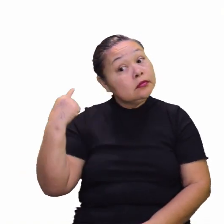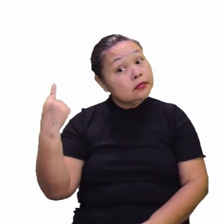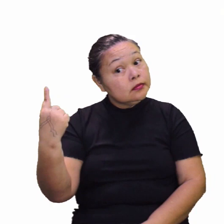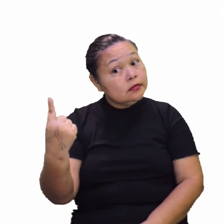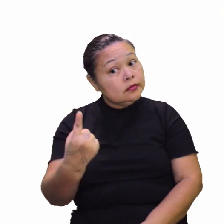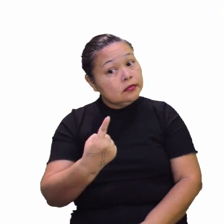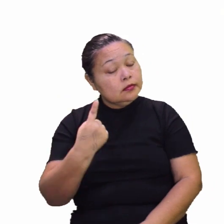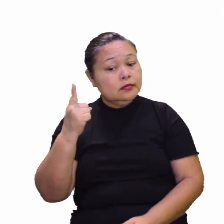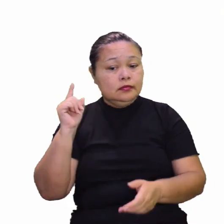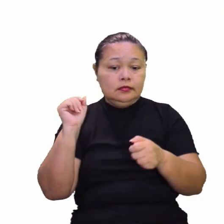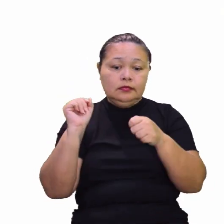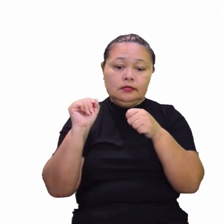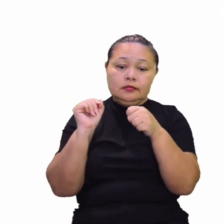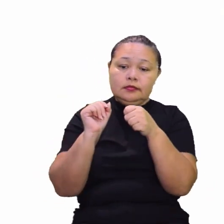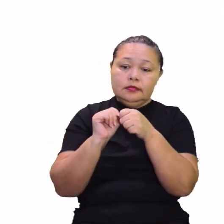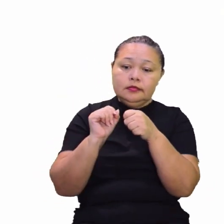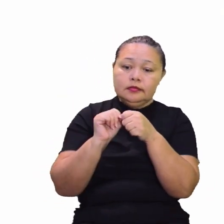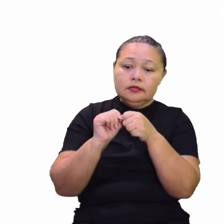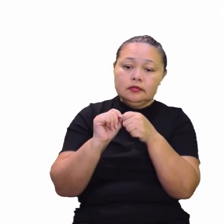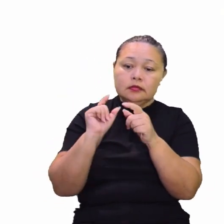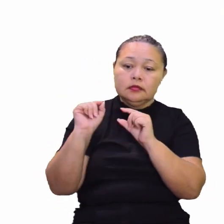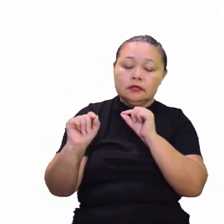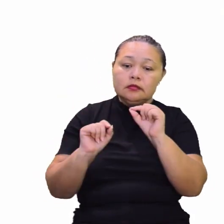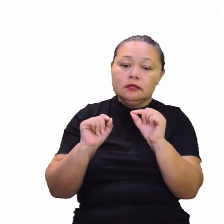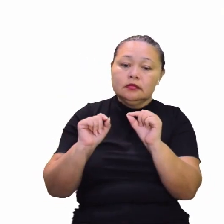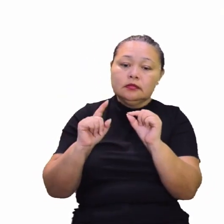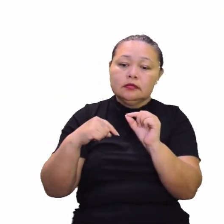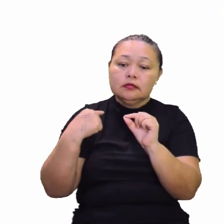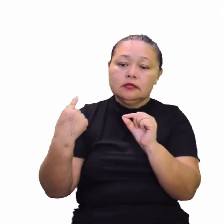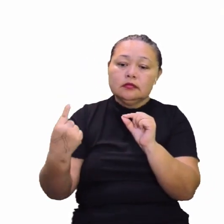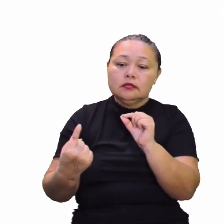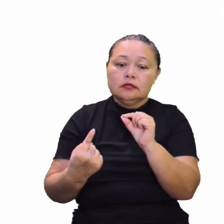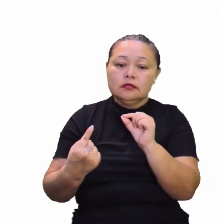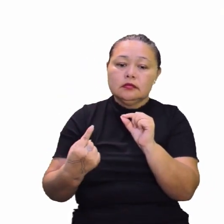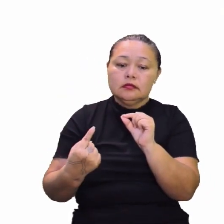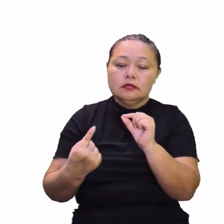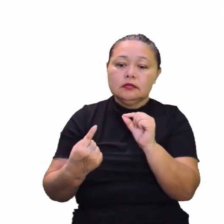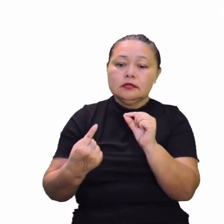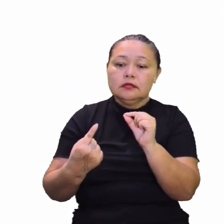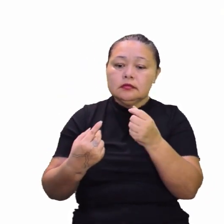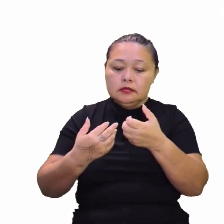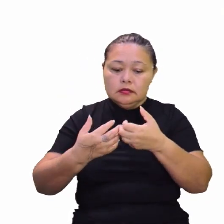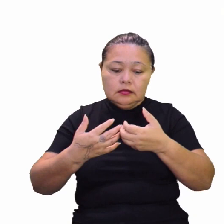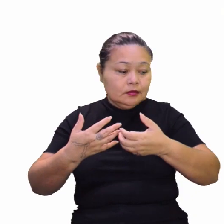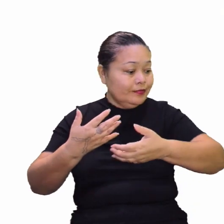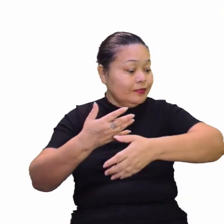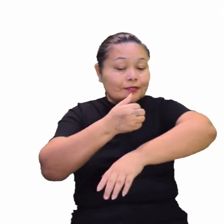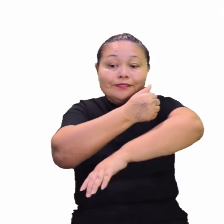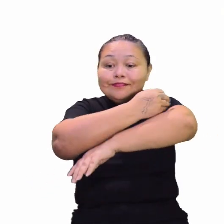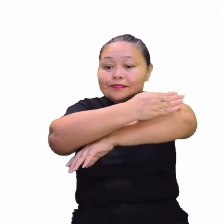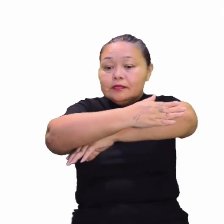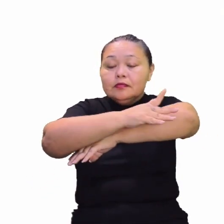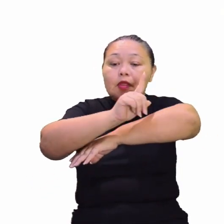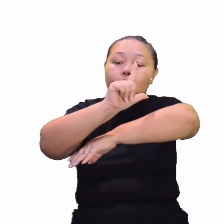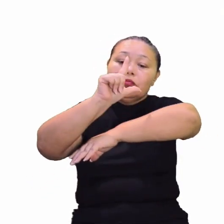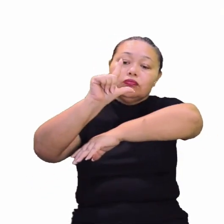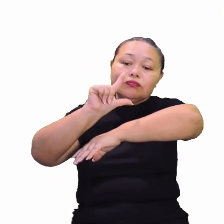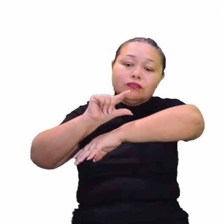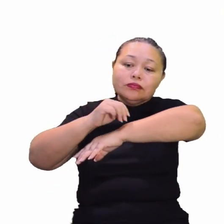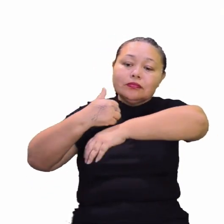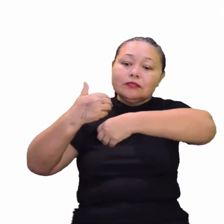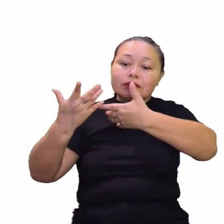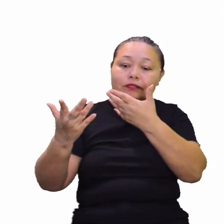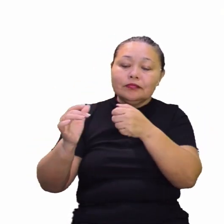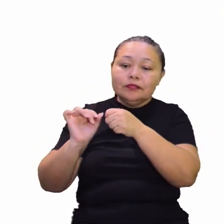nós faríamos o que se isso estivesse acontecendo? Nós estaríamos desafogando as BRs.